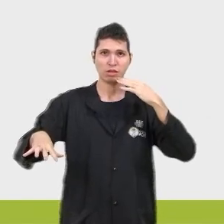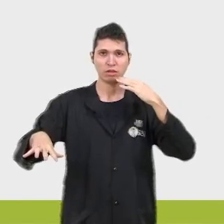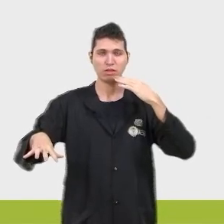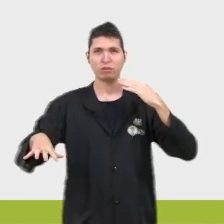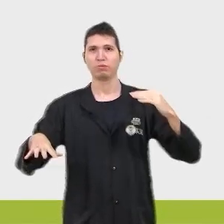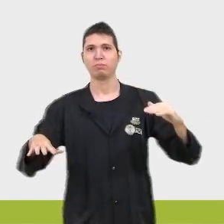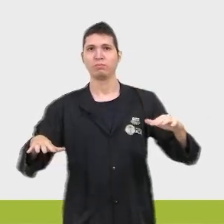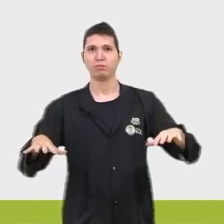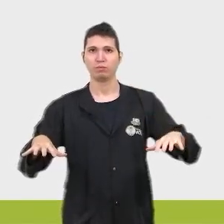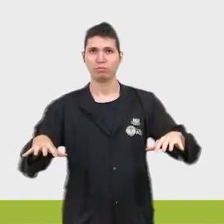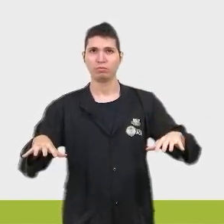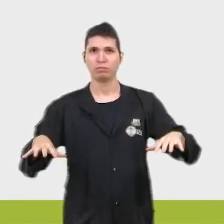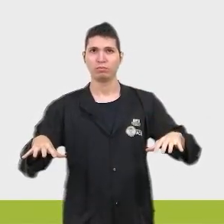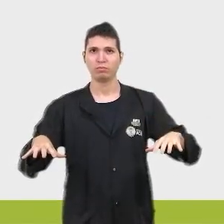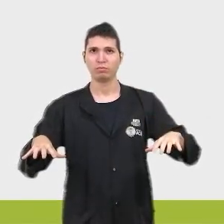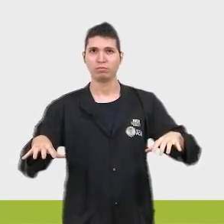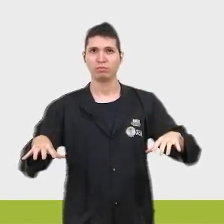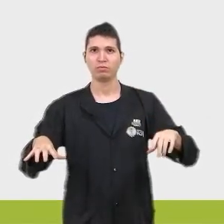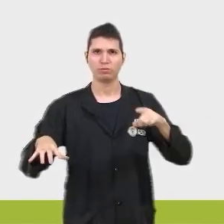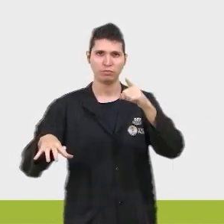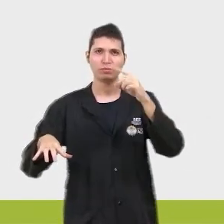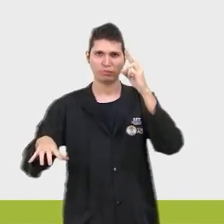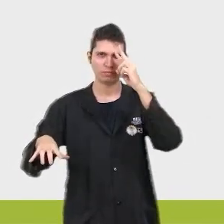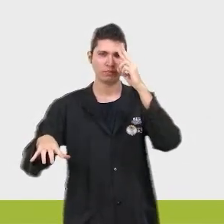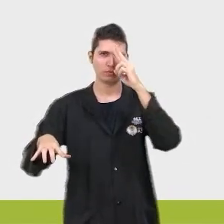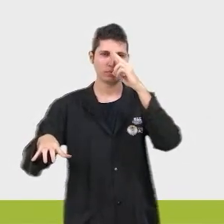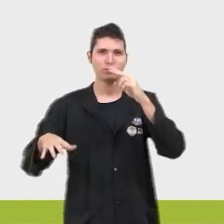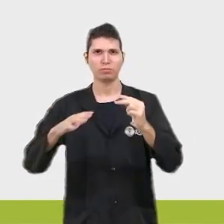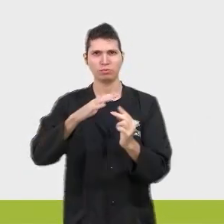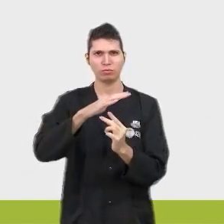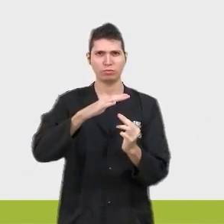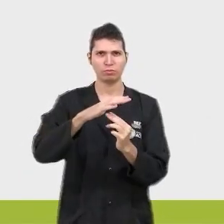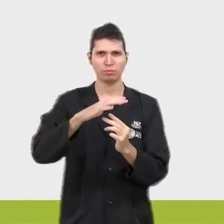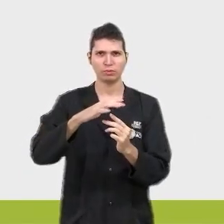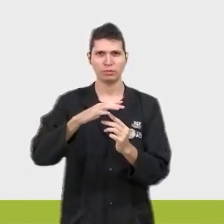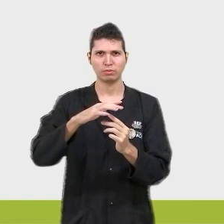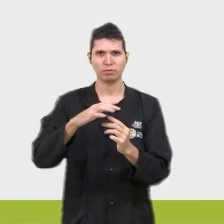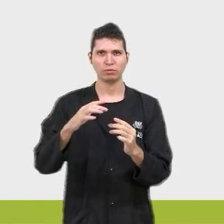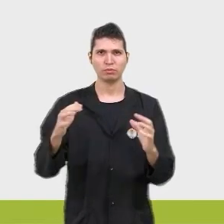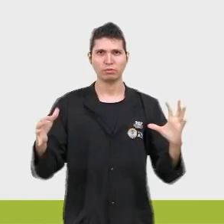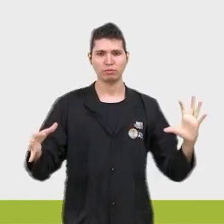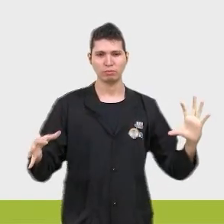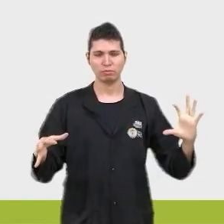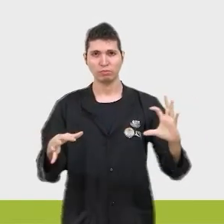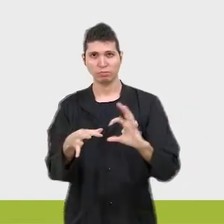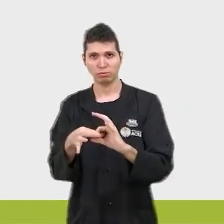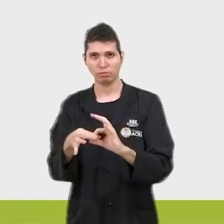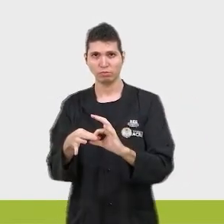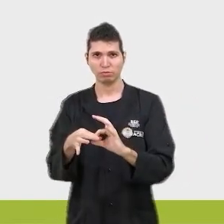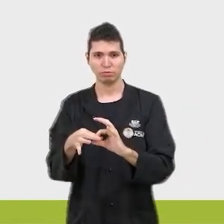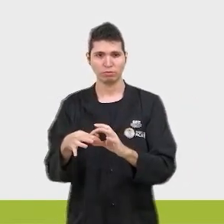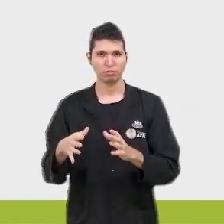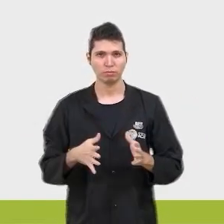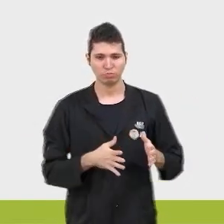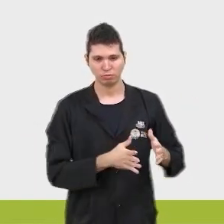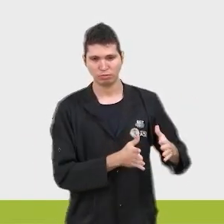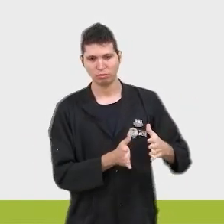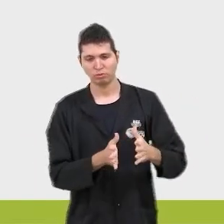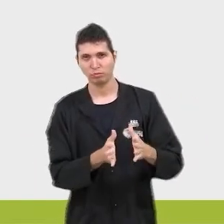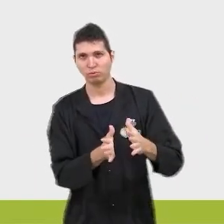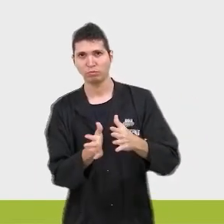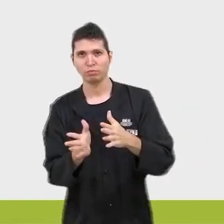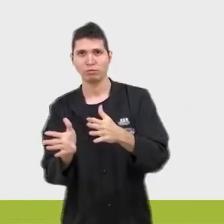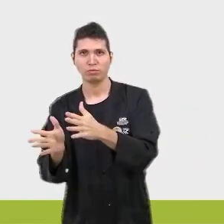lá, os parques estão todos ligados por corredores ecológicos, promovendo ligação